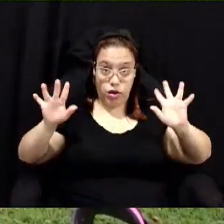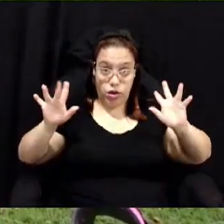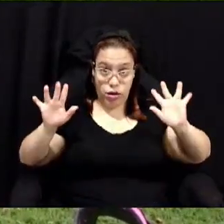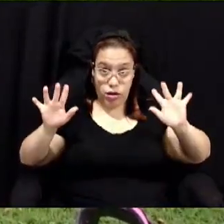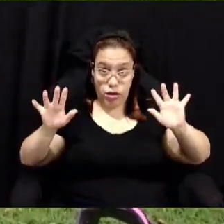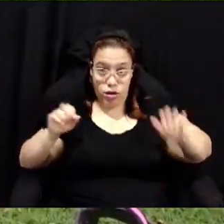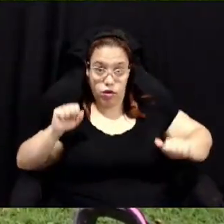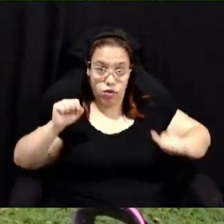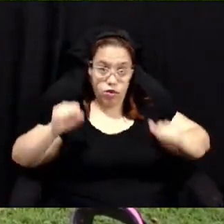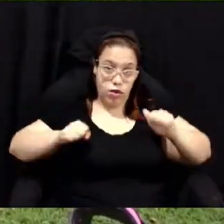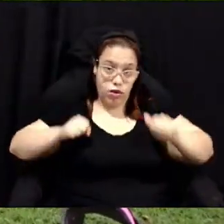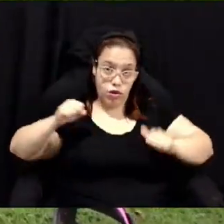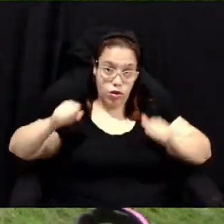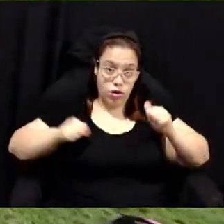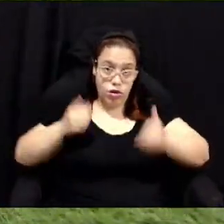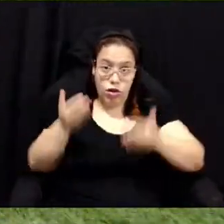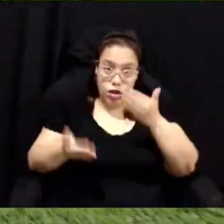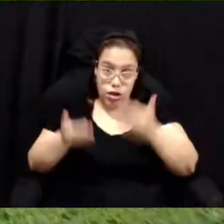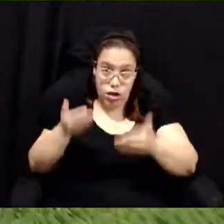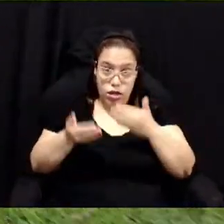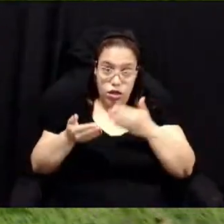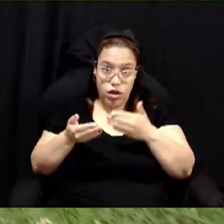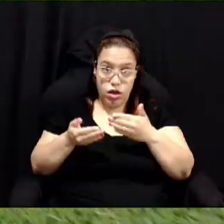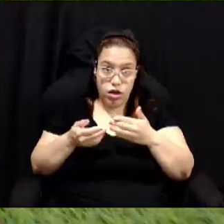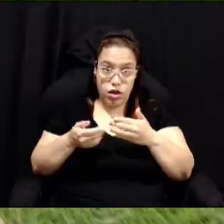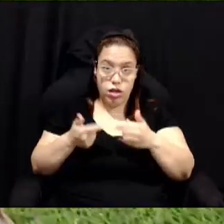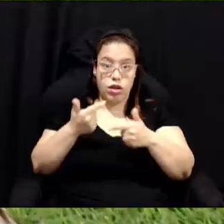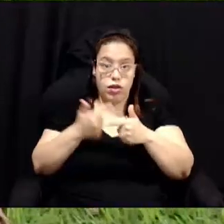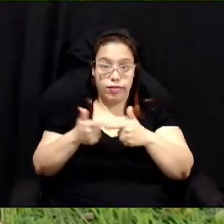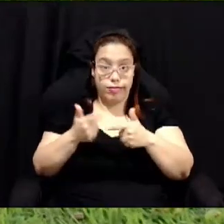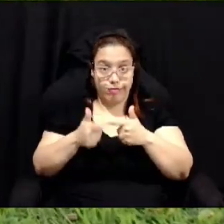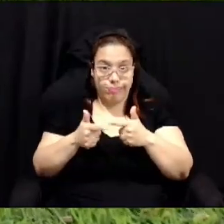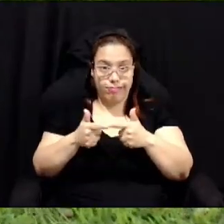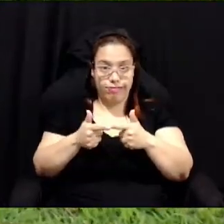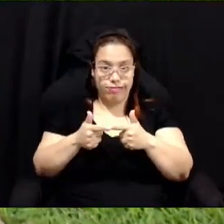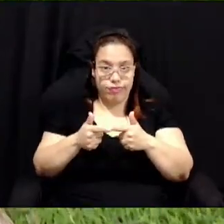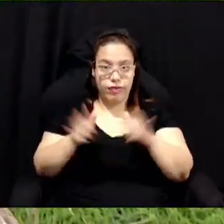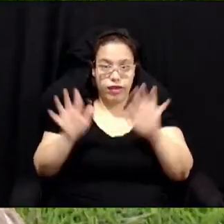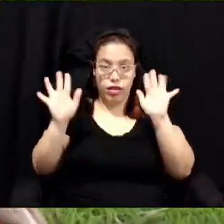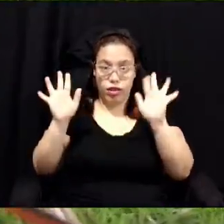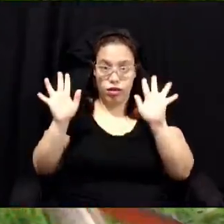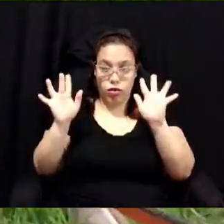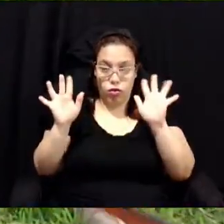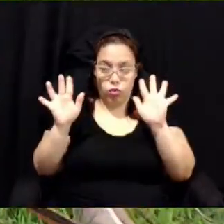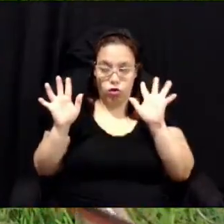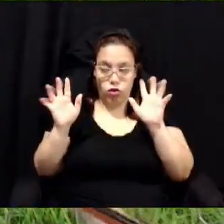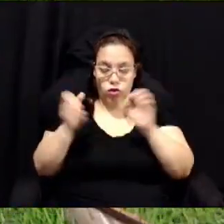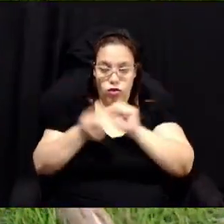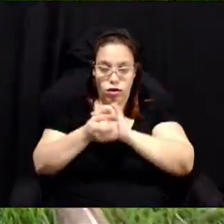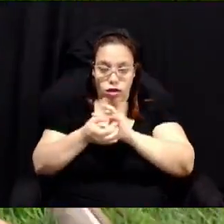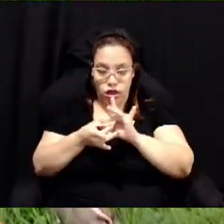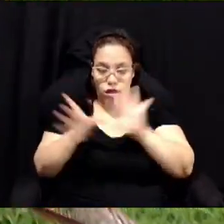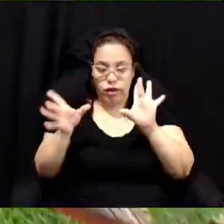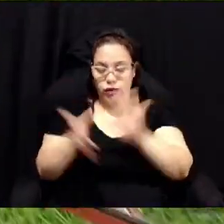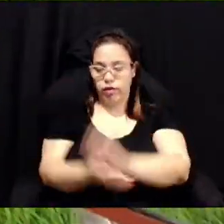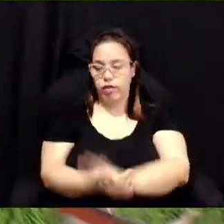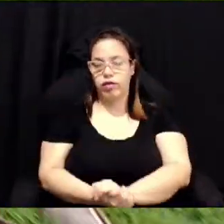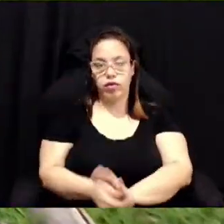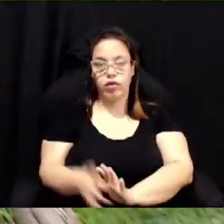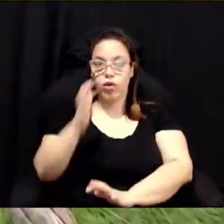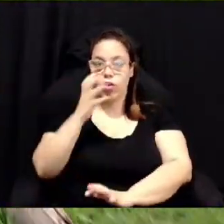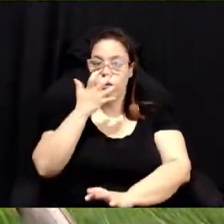para ele equilibrar o corpo, para não causar lesão no tutor também. A gente tem que correr com as mãos livres, né? Para o cachorro